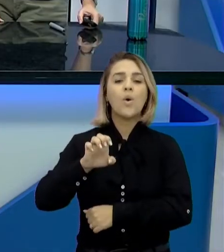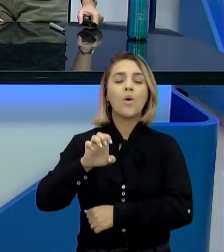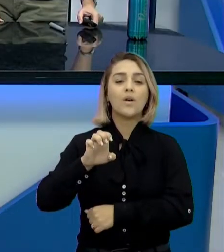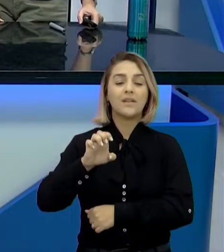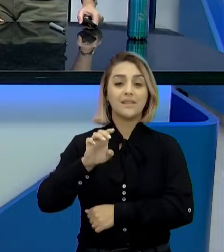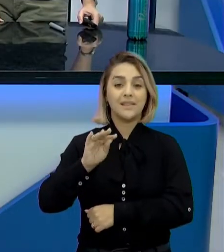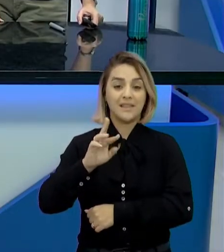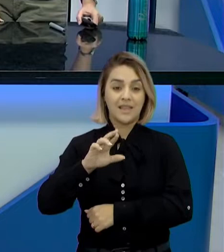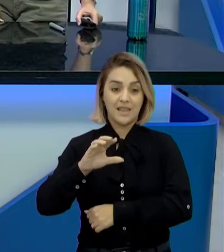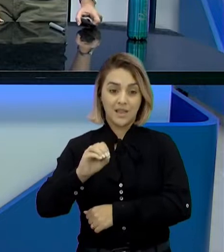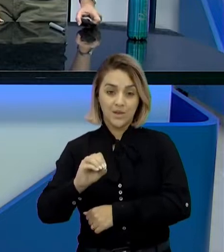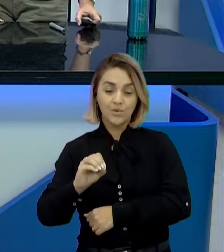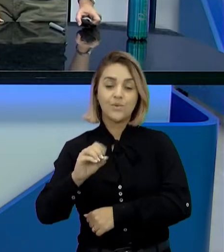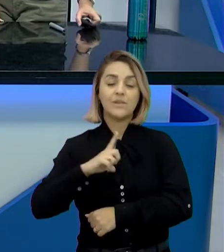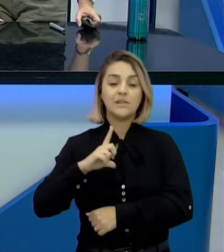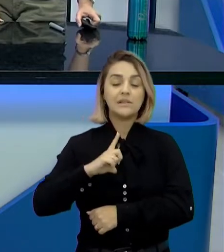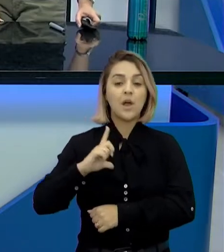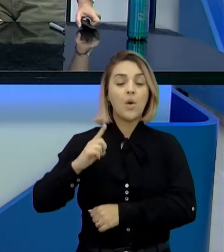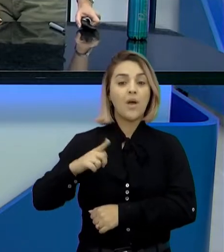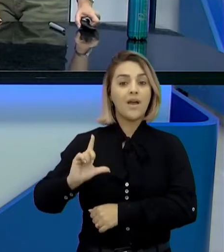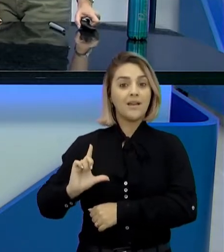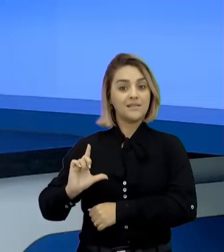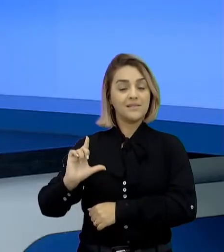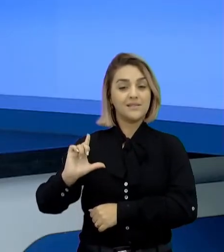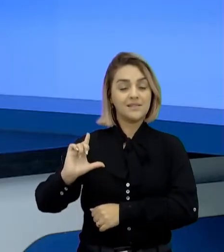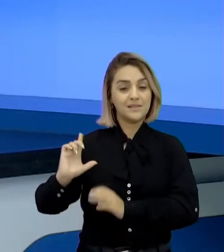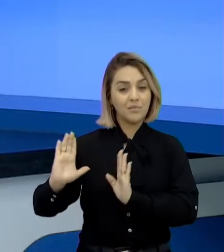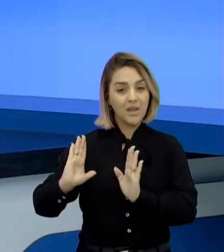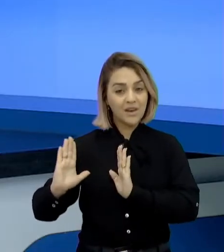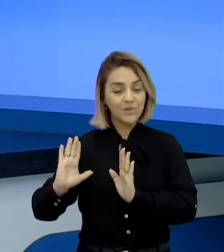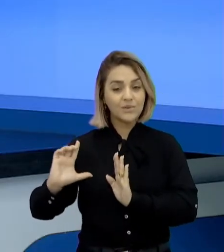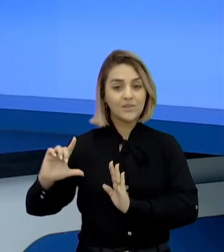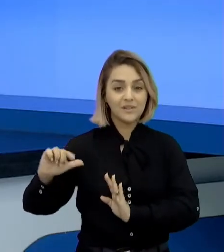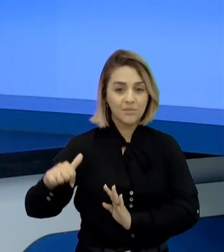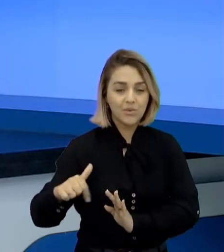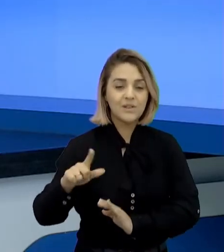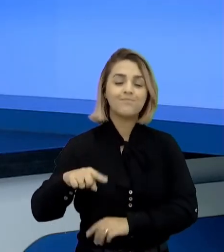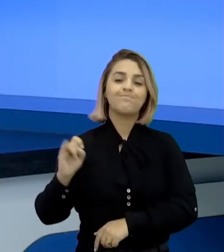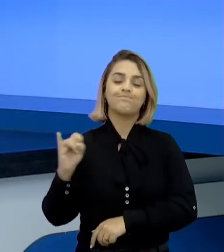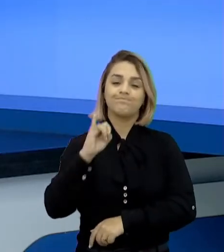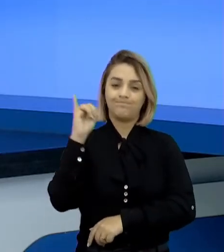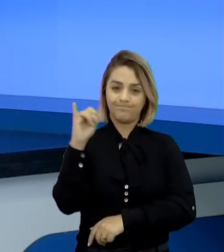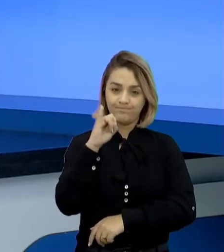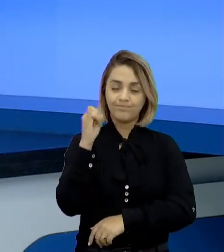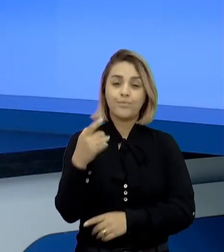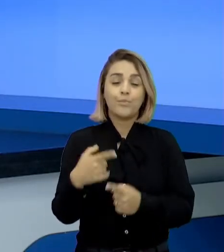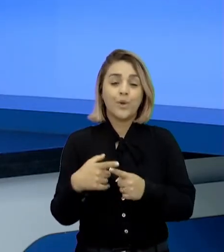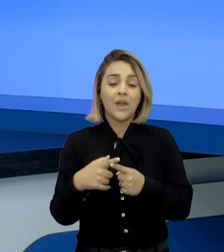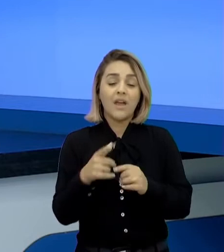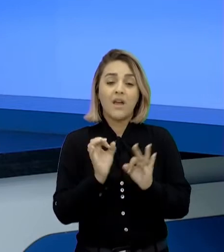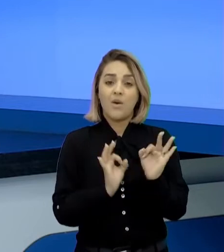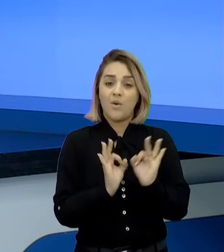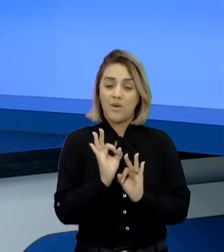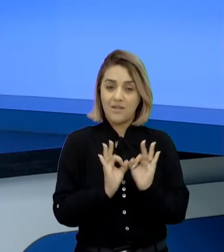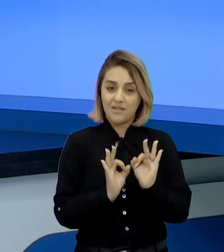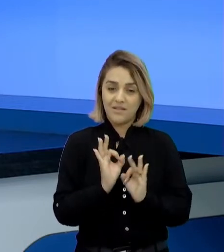acho que esse antes, esse durante, esse depois que você fala é muito importante, né? Porque esse